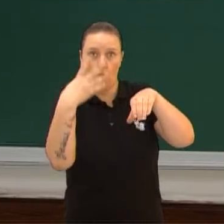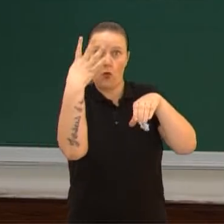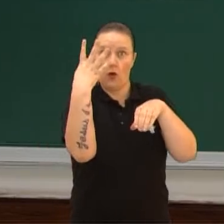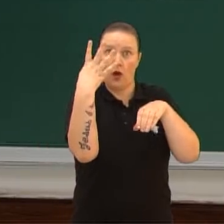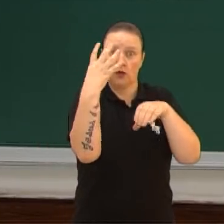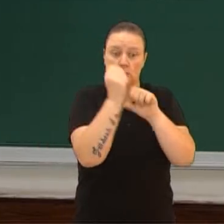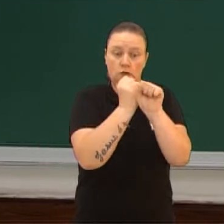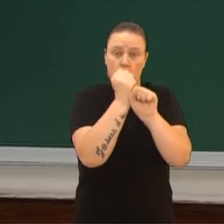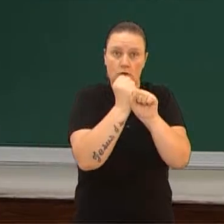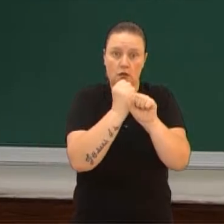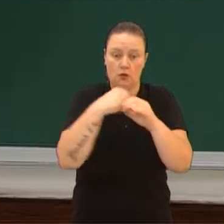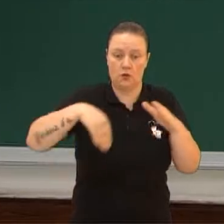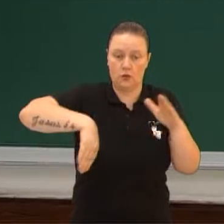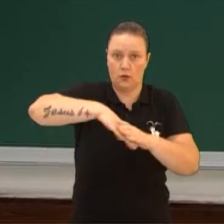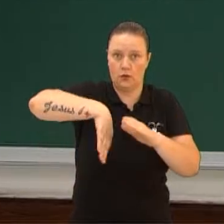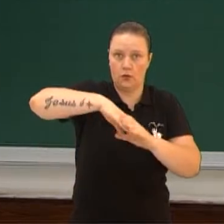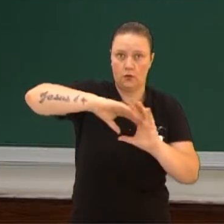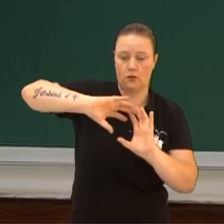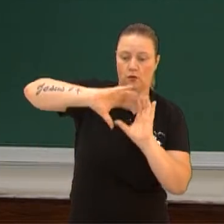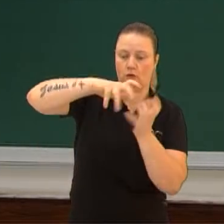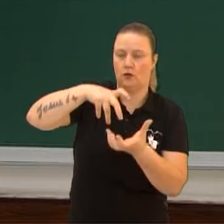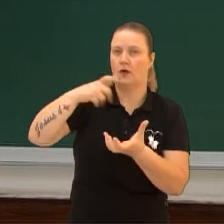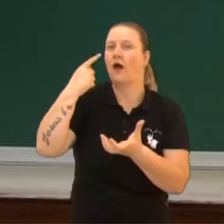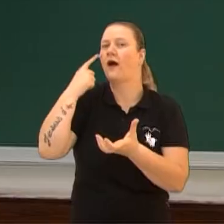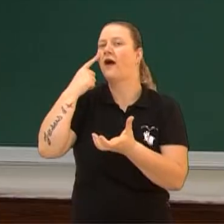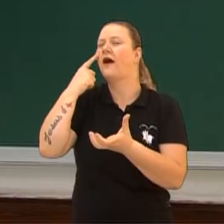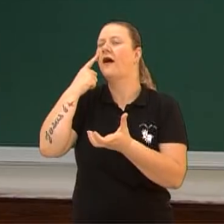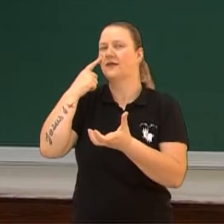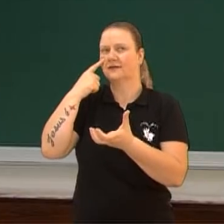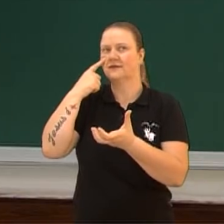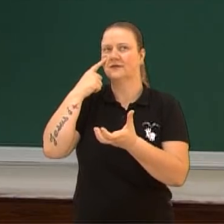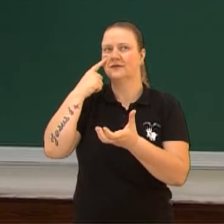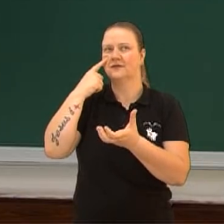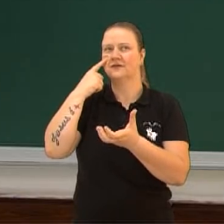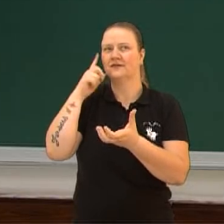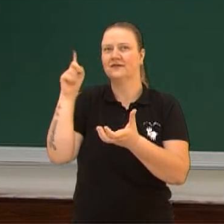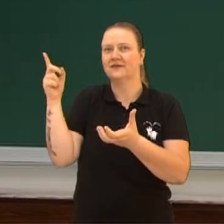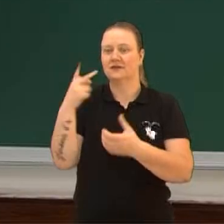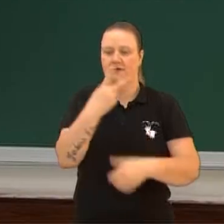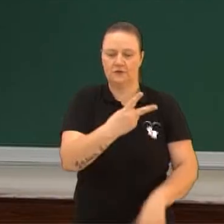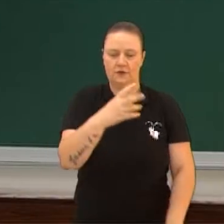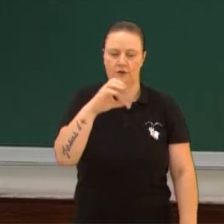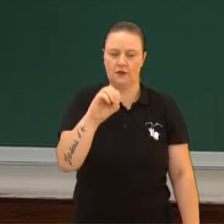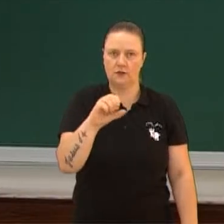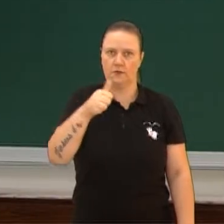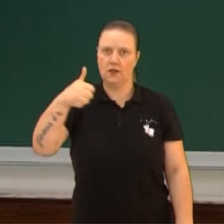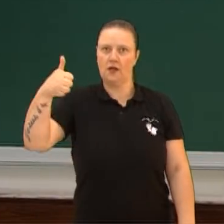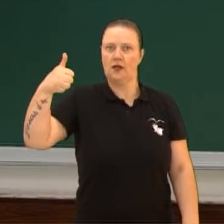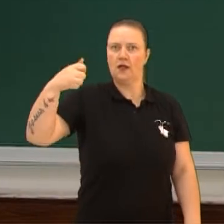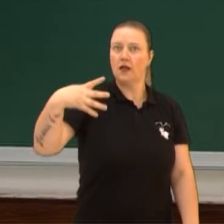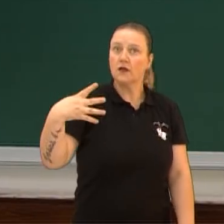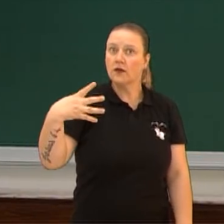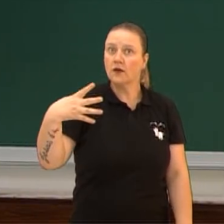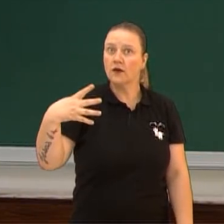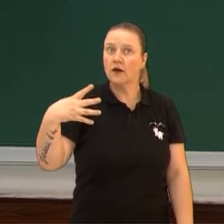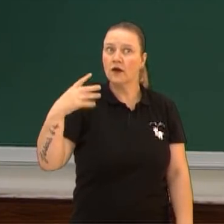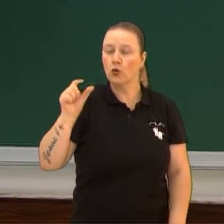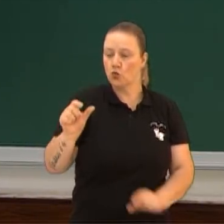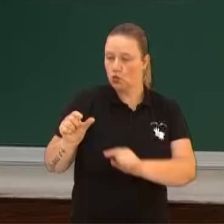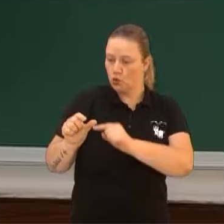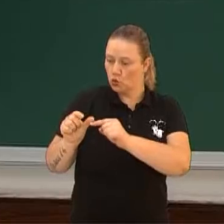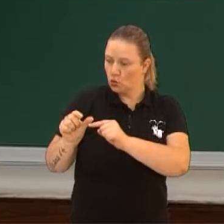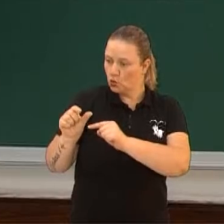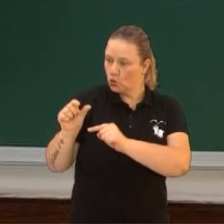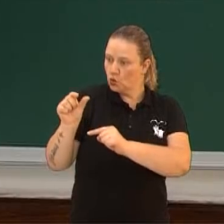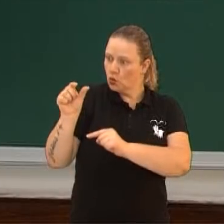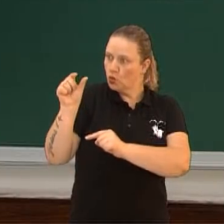Mundo. Então, olha lá, se nós observarmos aqui, foi em 2014, né? Perceba que a barra, olhando pela